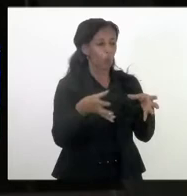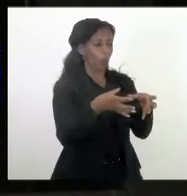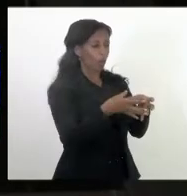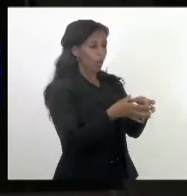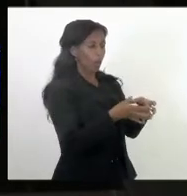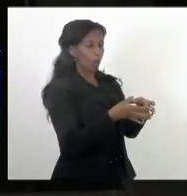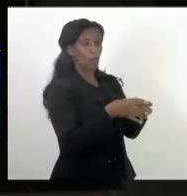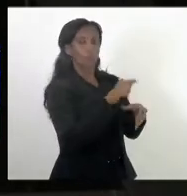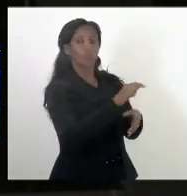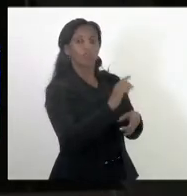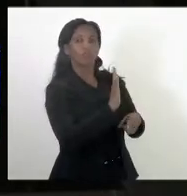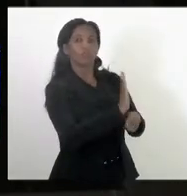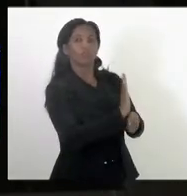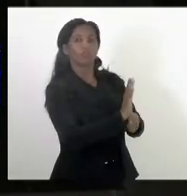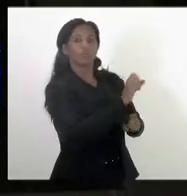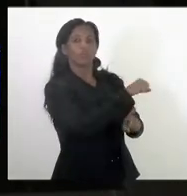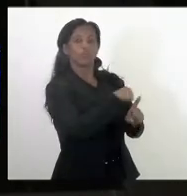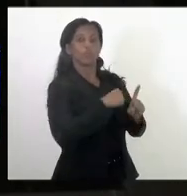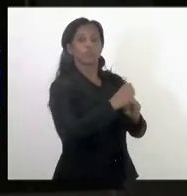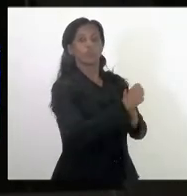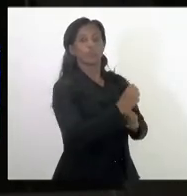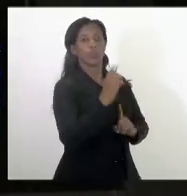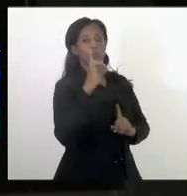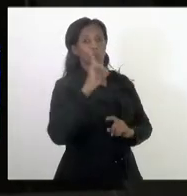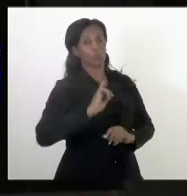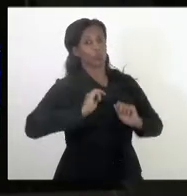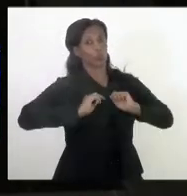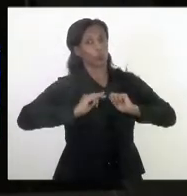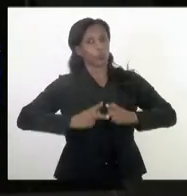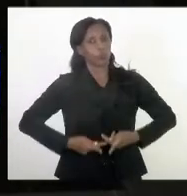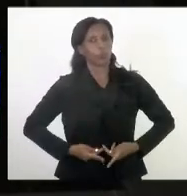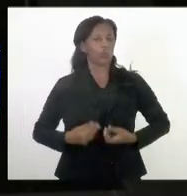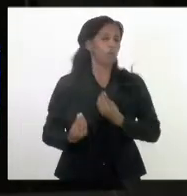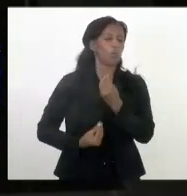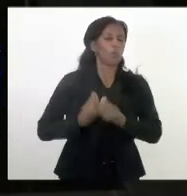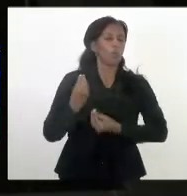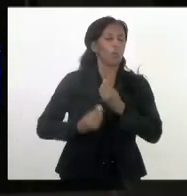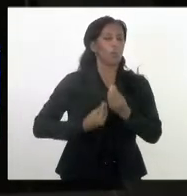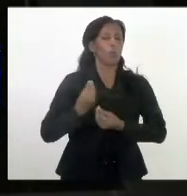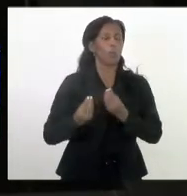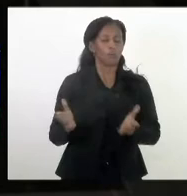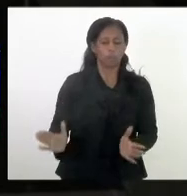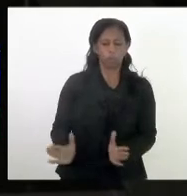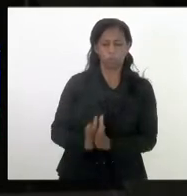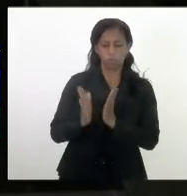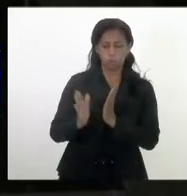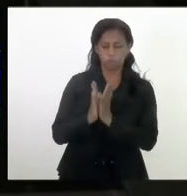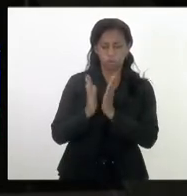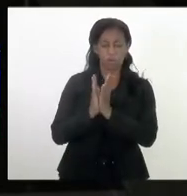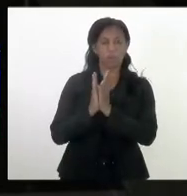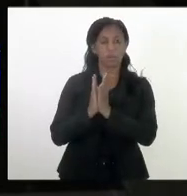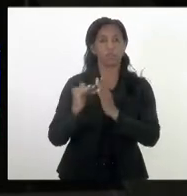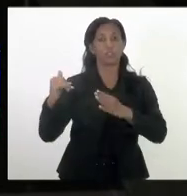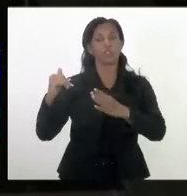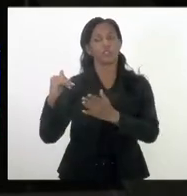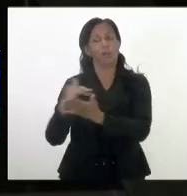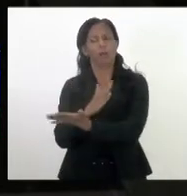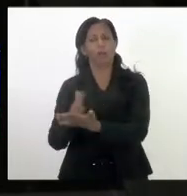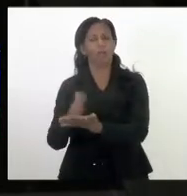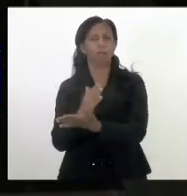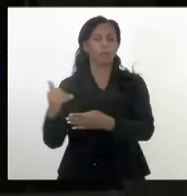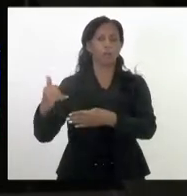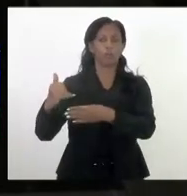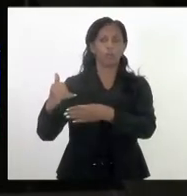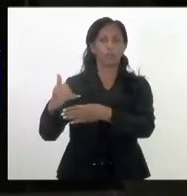assistência social e direitos humanos, como está a situação de precariedade de determinadas cidades, para que